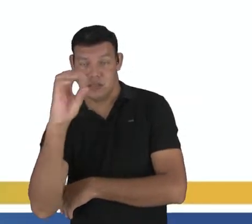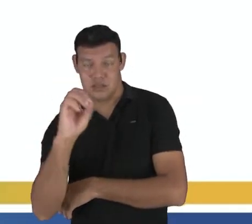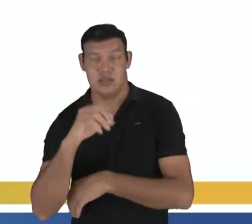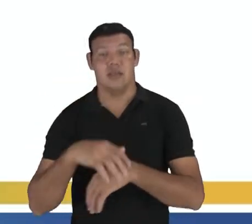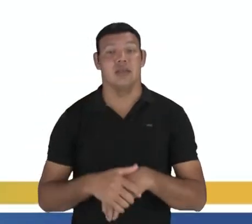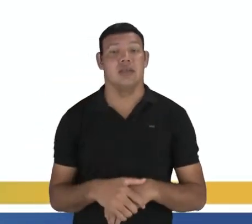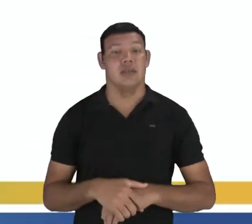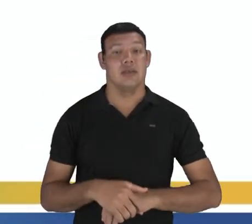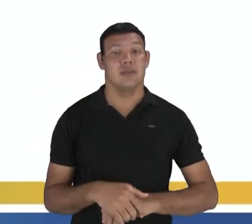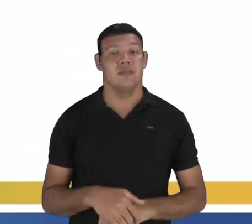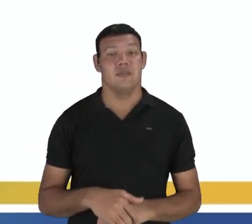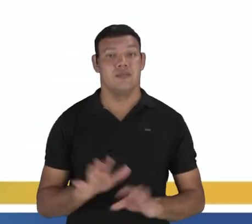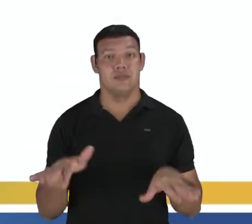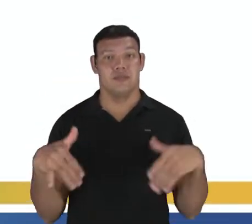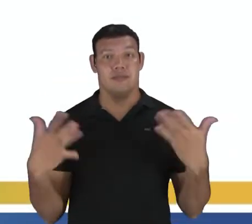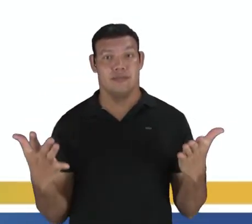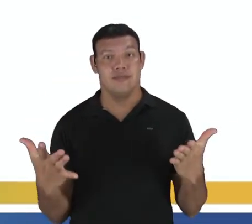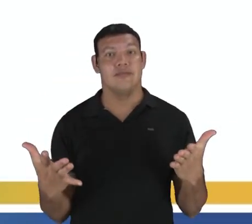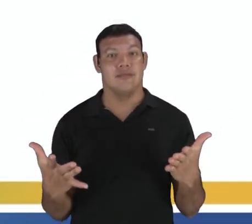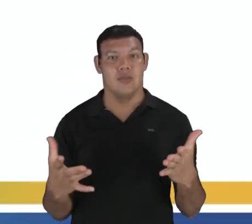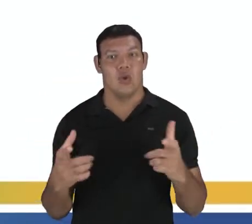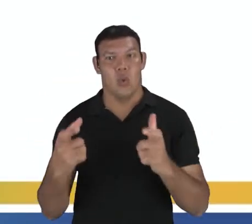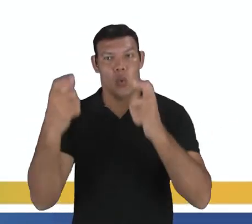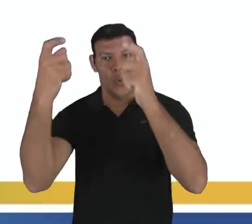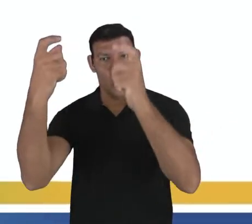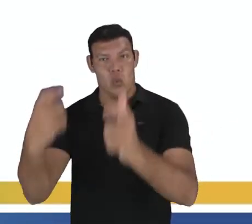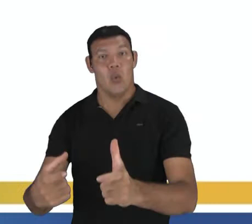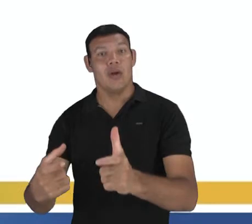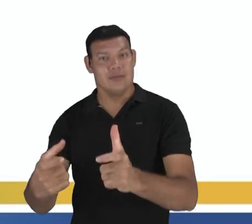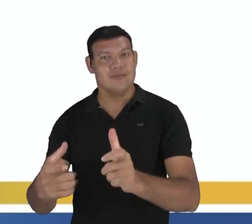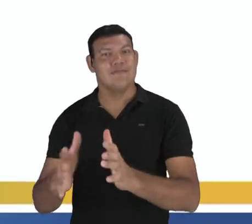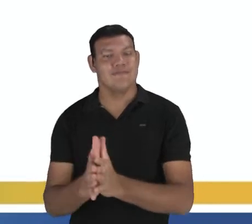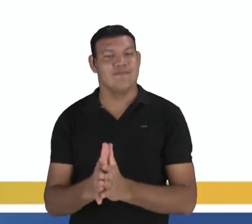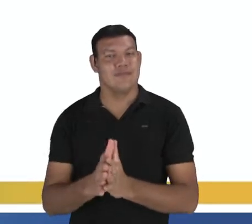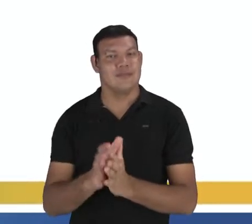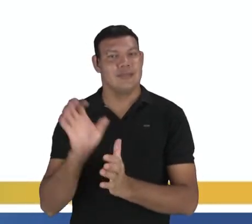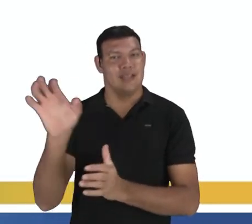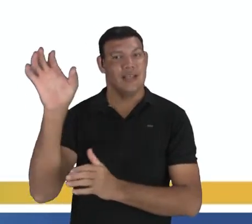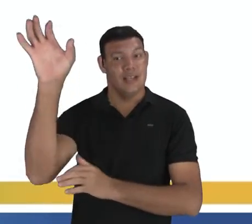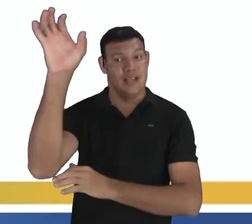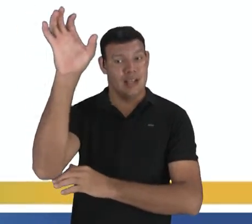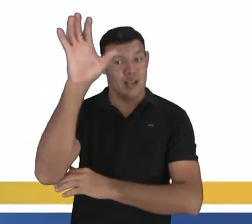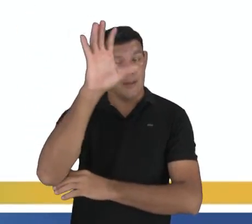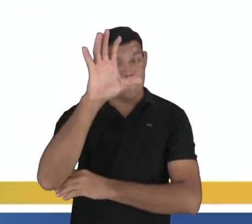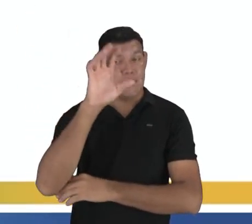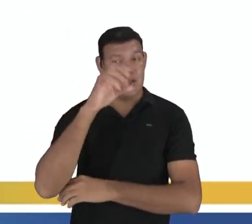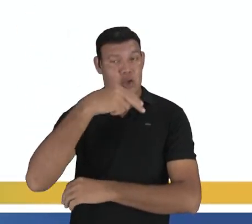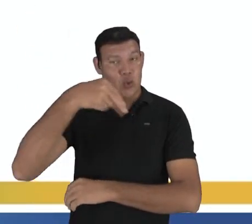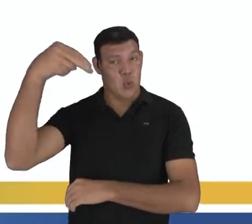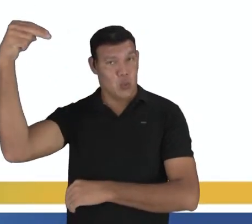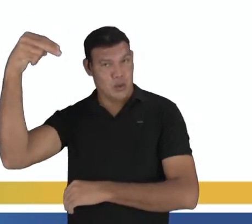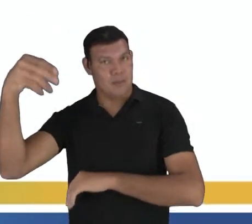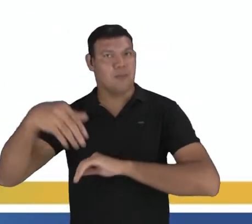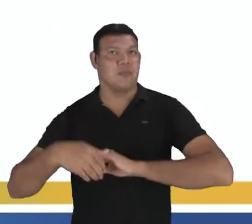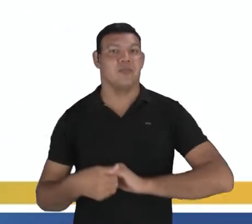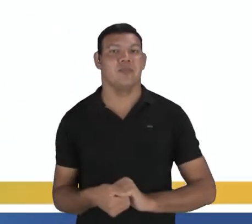eram os engenhos, né? A gente tem a maior localidade desses engenhos aí na região do Nordeste, tá? Vocês podem